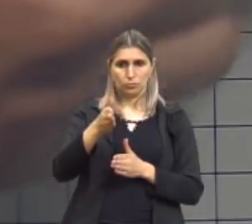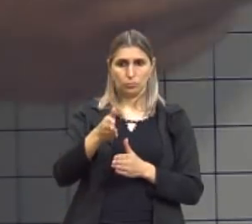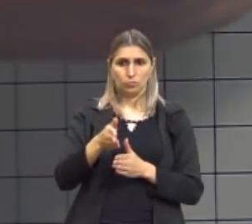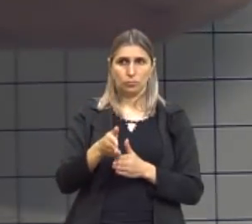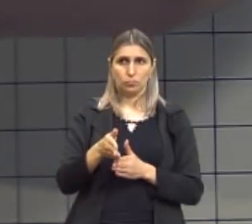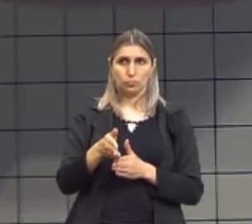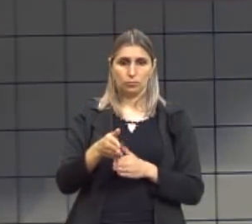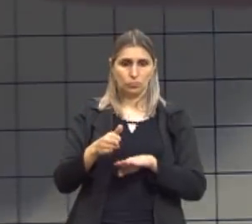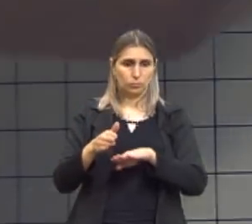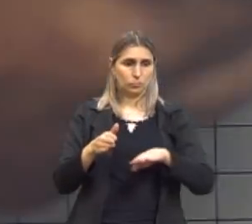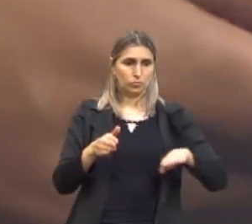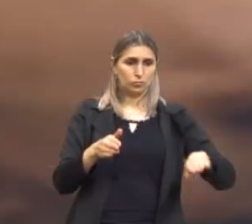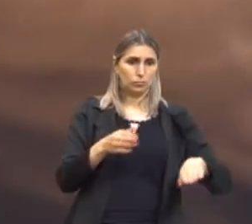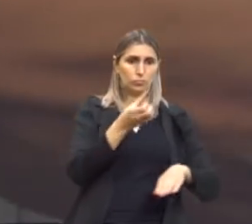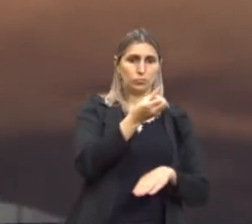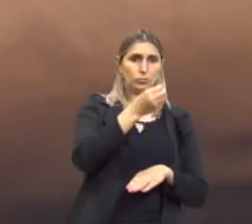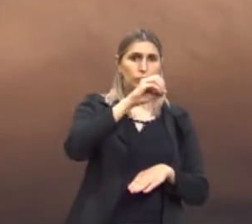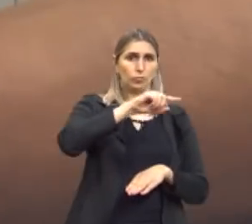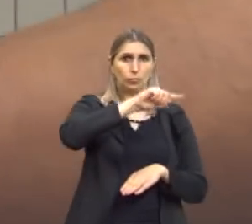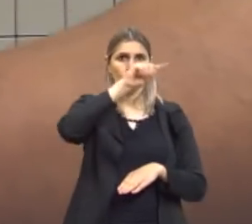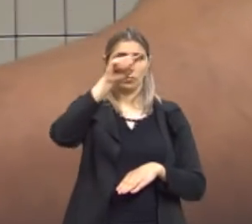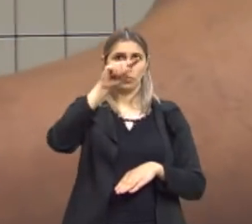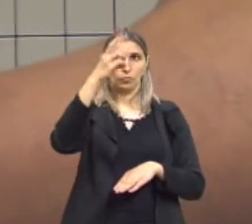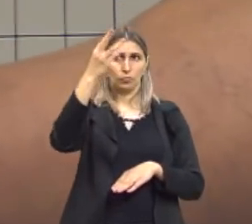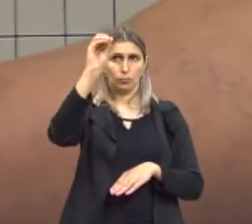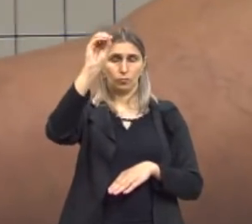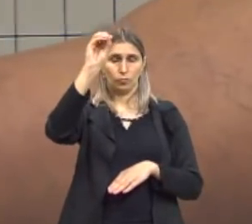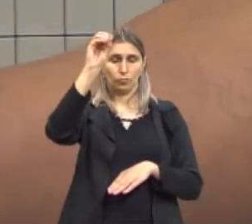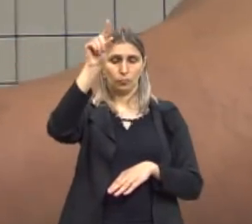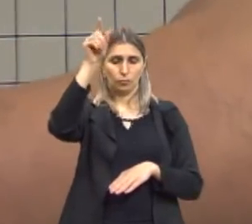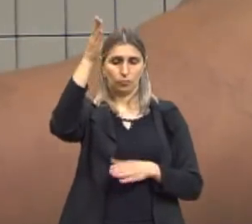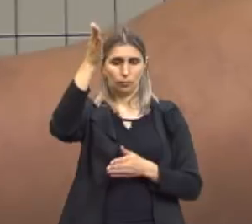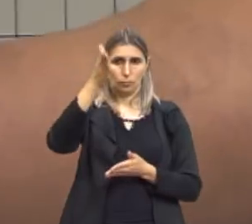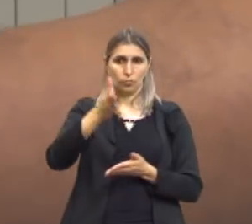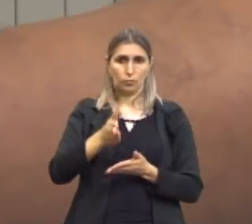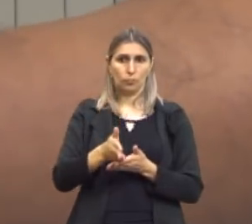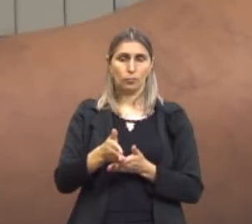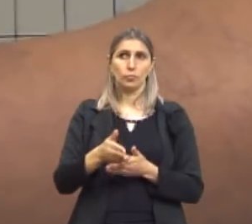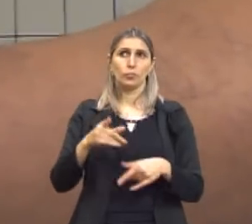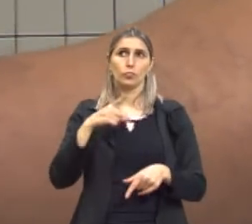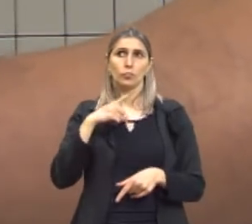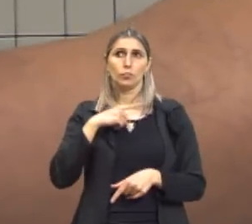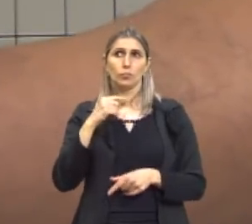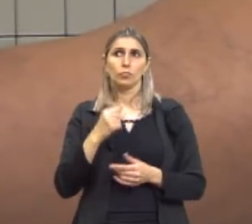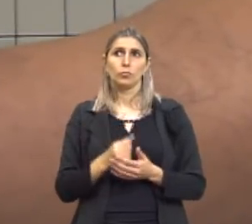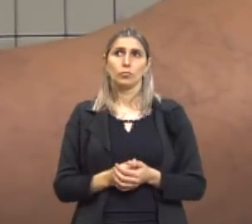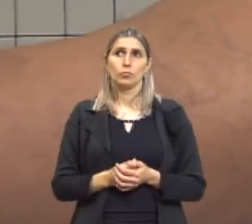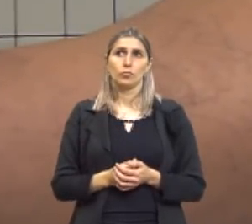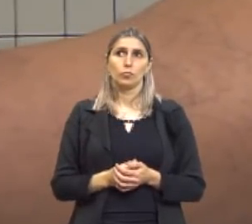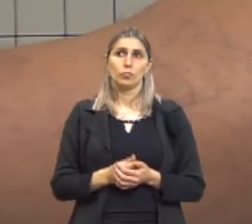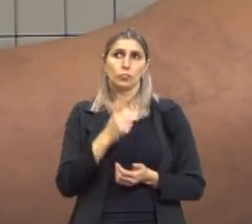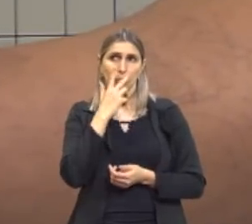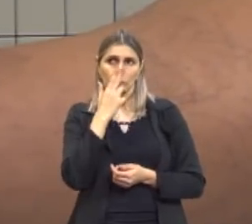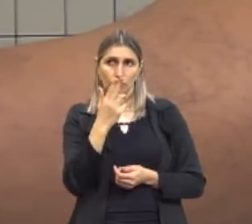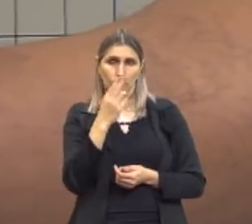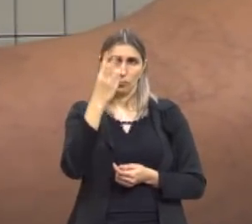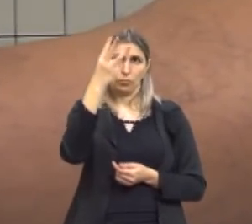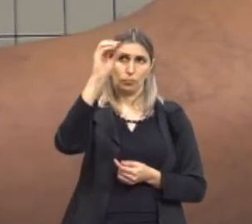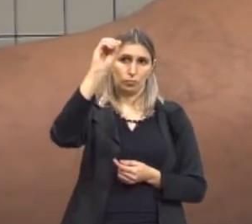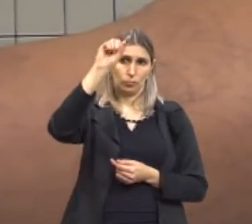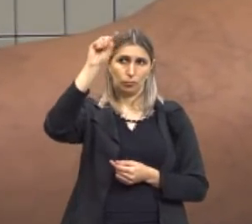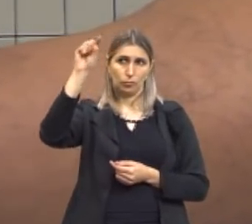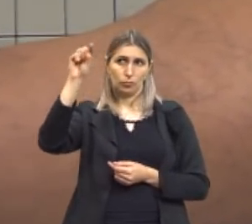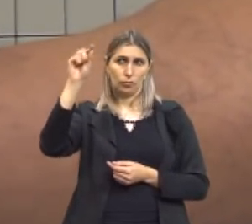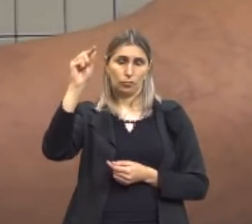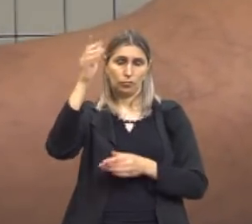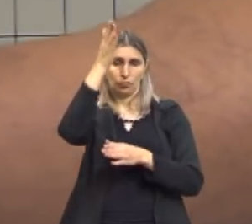com a superfície e 30 graus com a normal, eu também tenho aqui os mesmos 30 graus com a